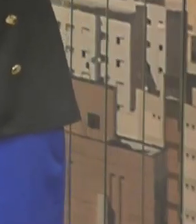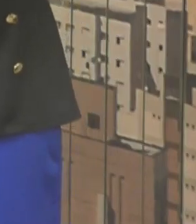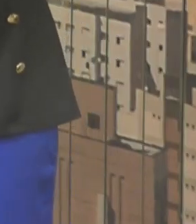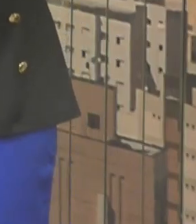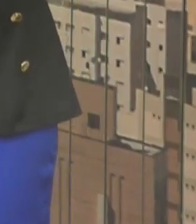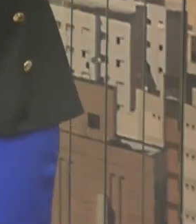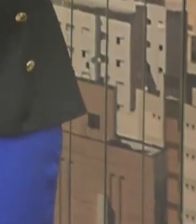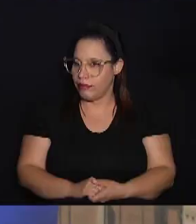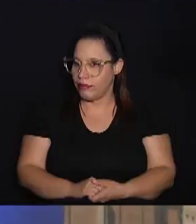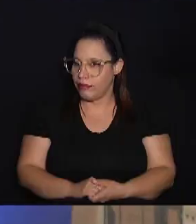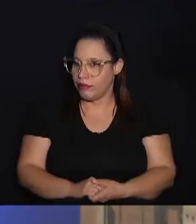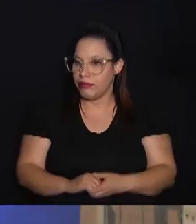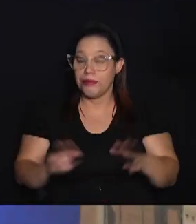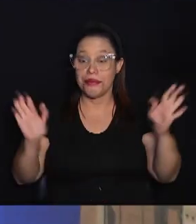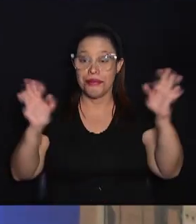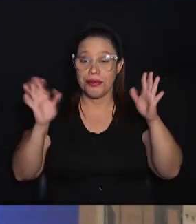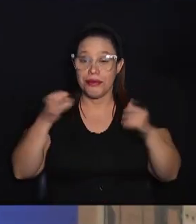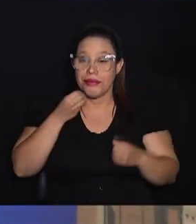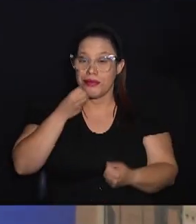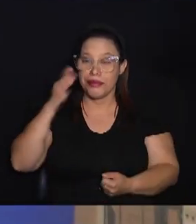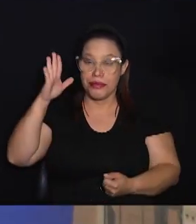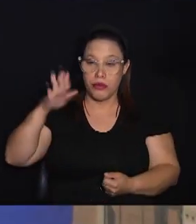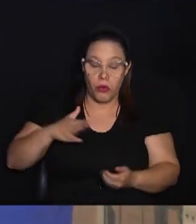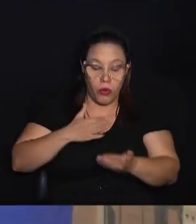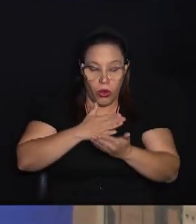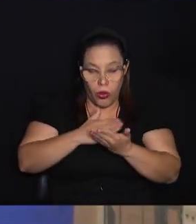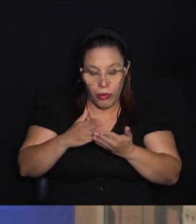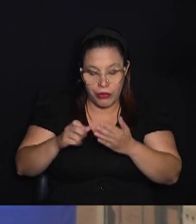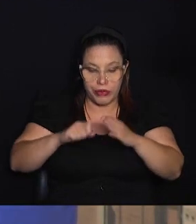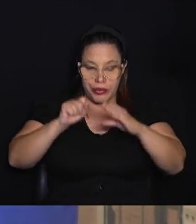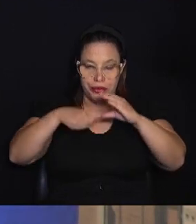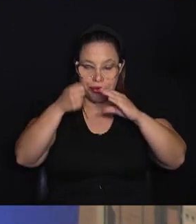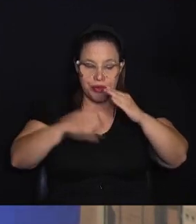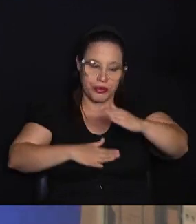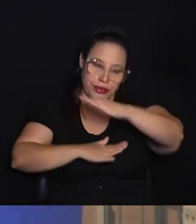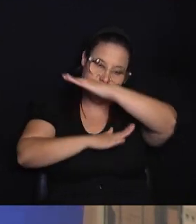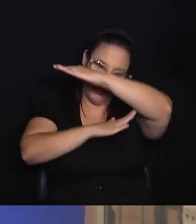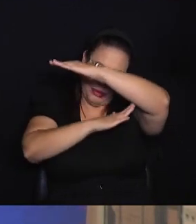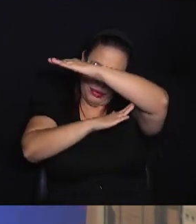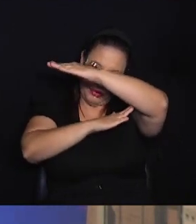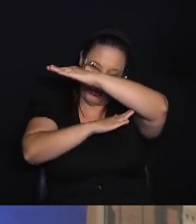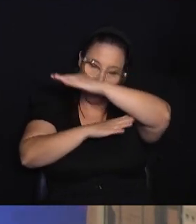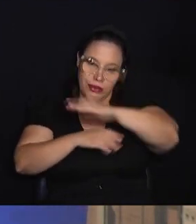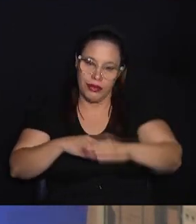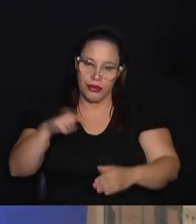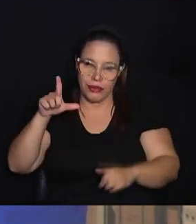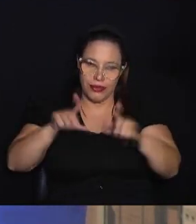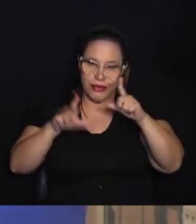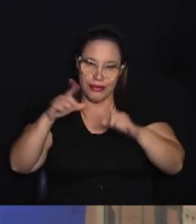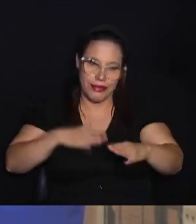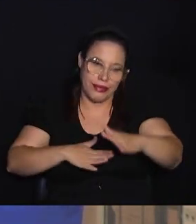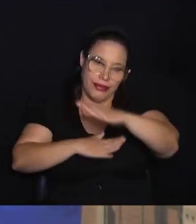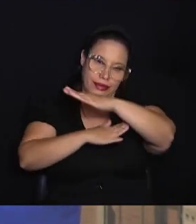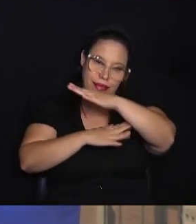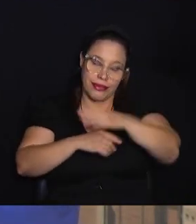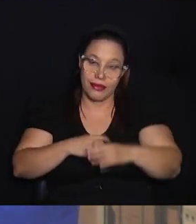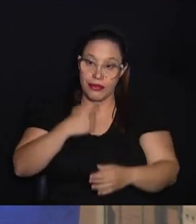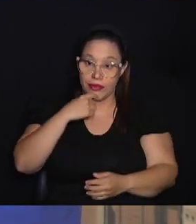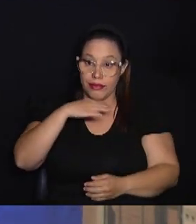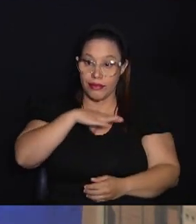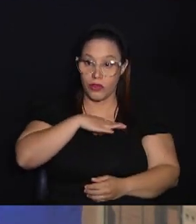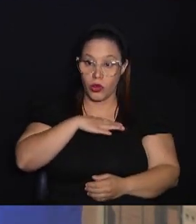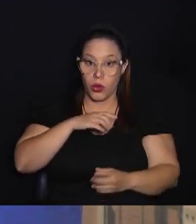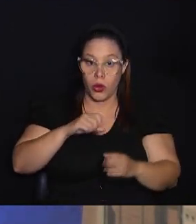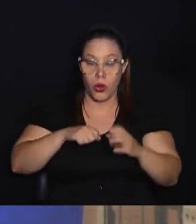Olá muito boa tarde para você estamos começando o estúdio Câmara aqui na TV Câmara Campinas um programa